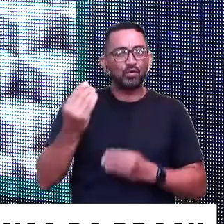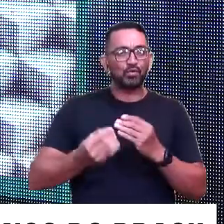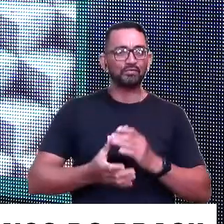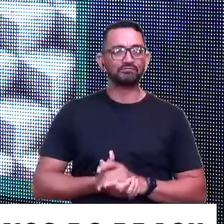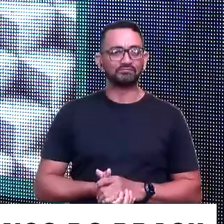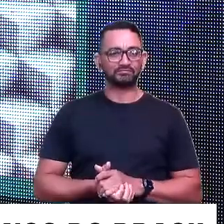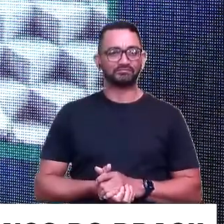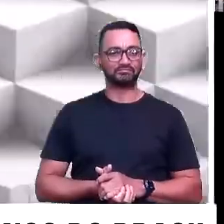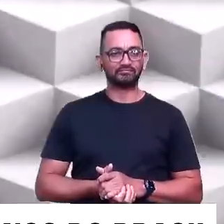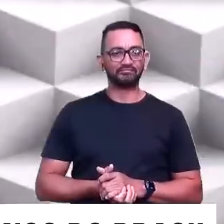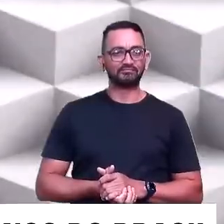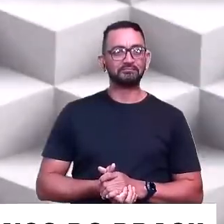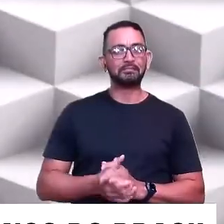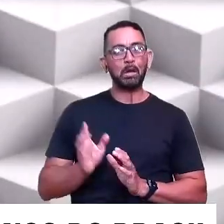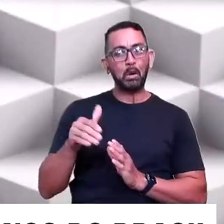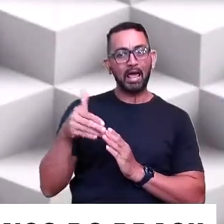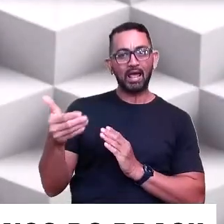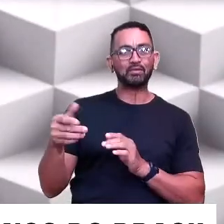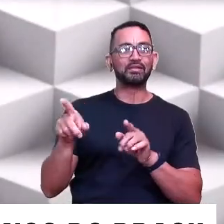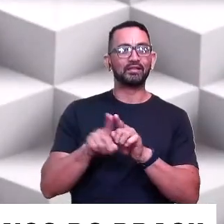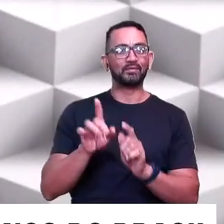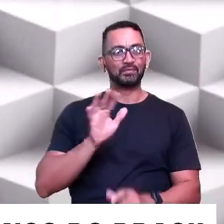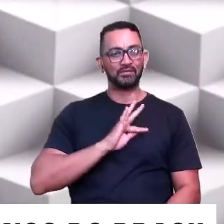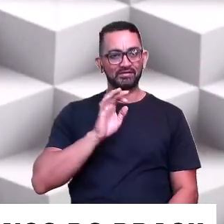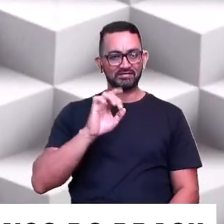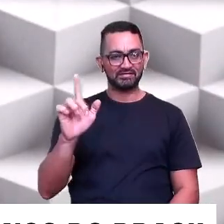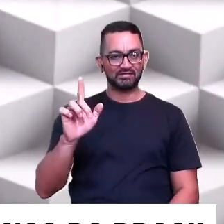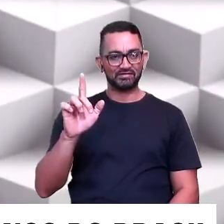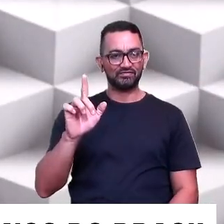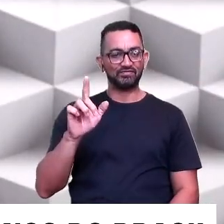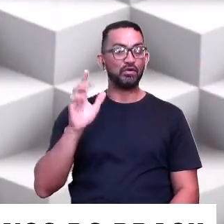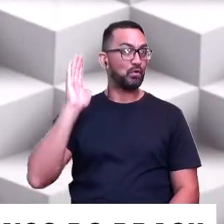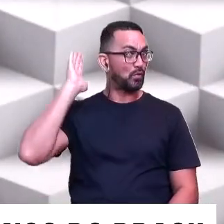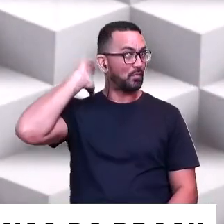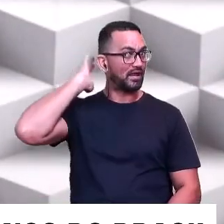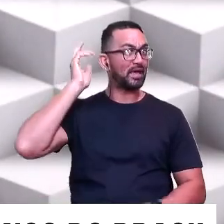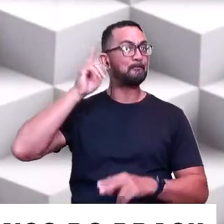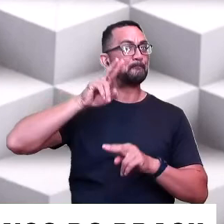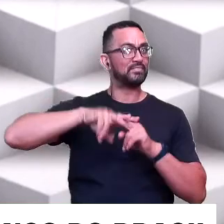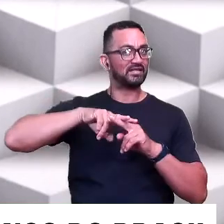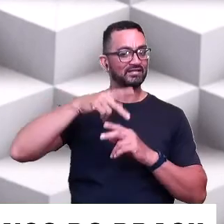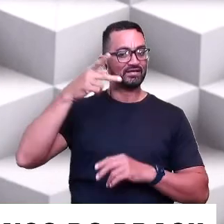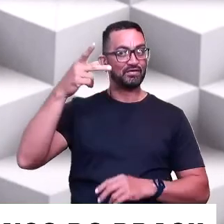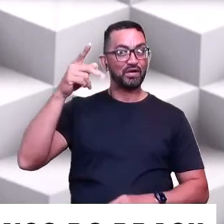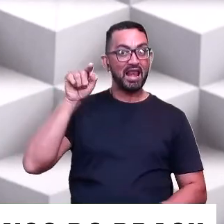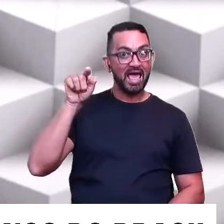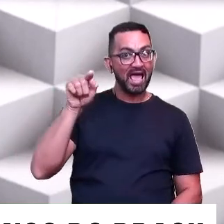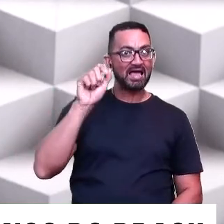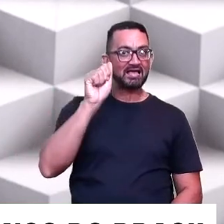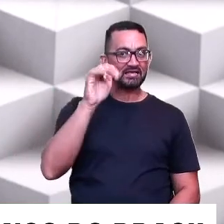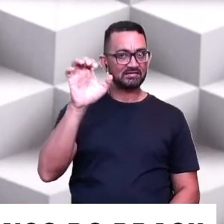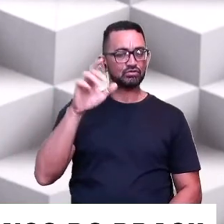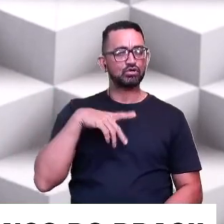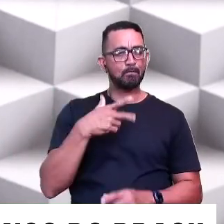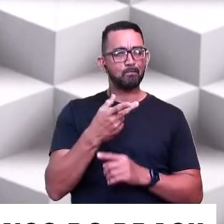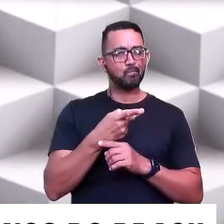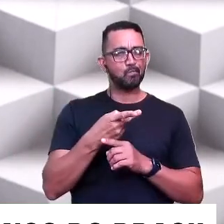história? Aqui do lado, viu, Mônica? A Polícia Civil do Pará prendeu esse homem, então, em Açailândia.